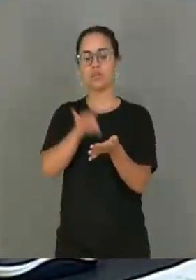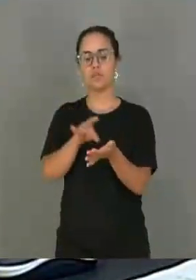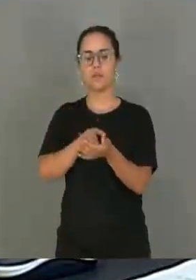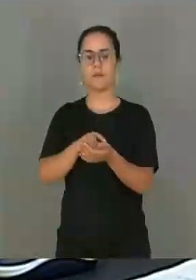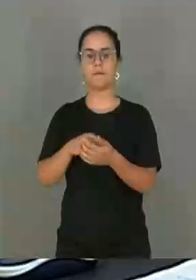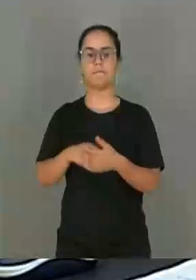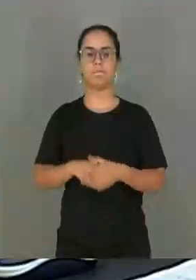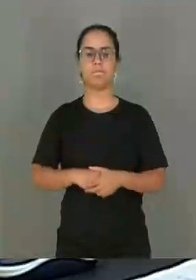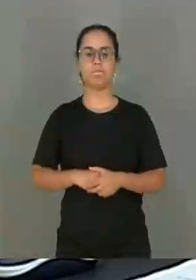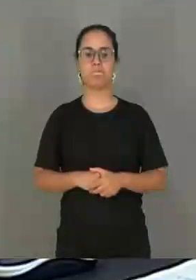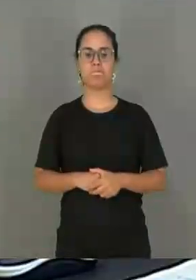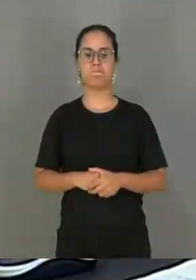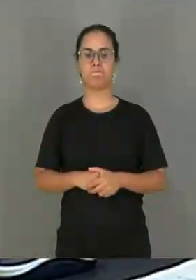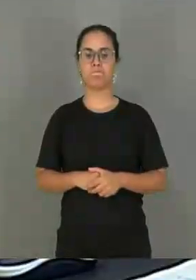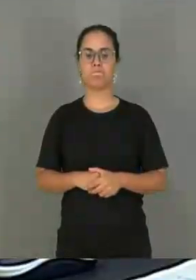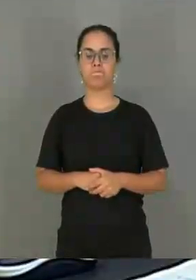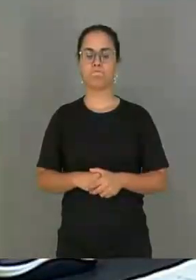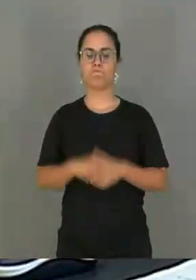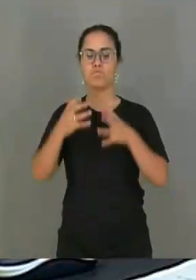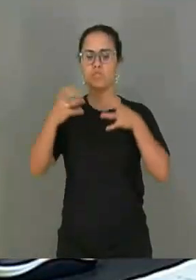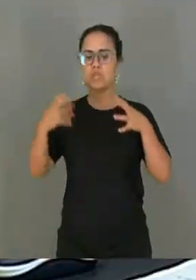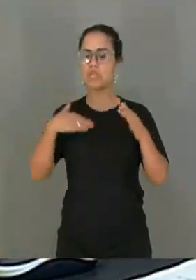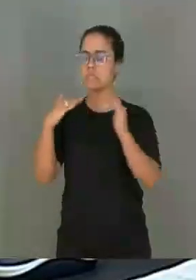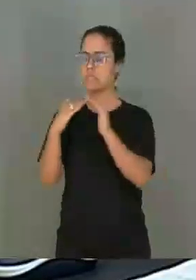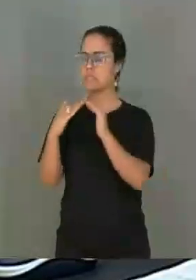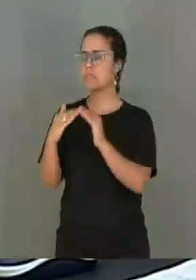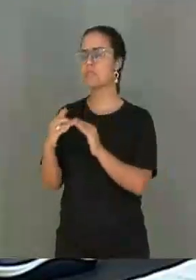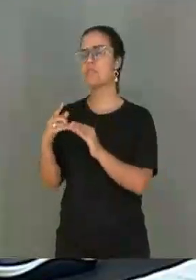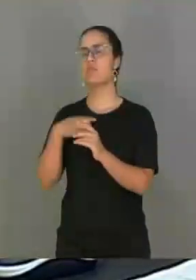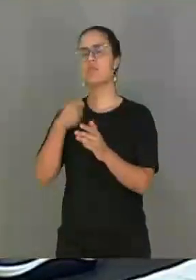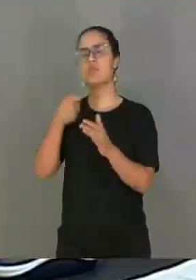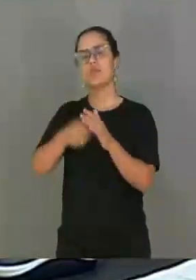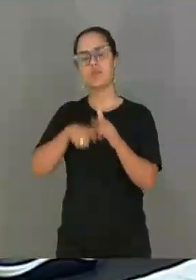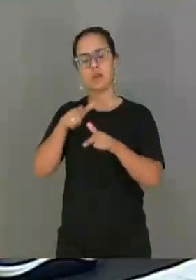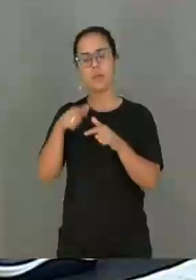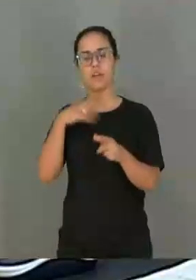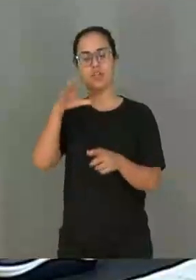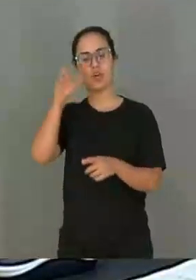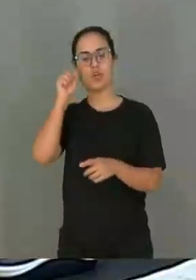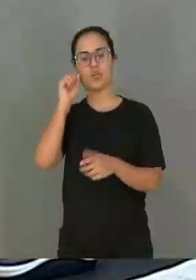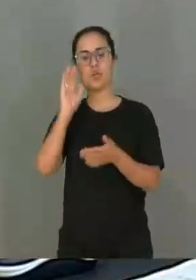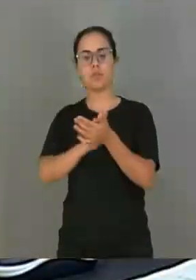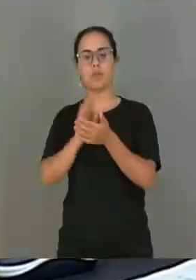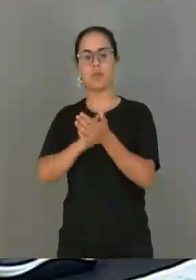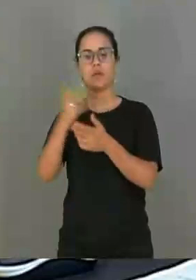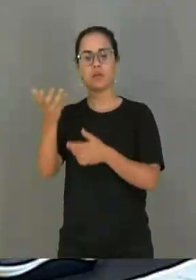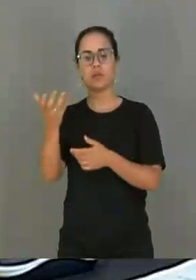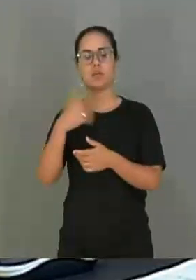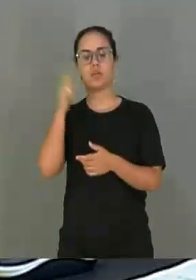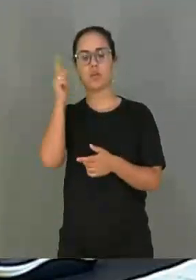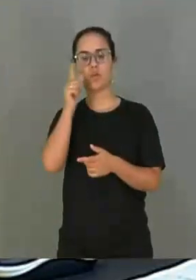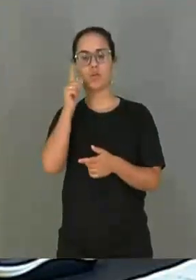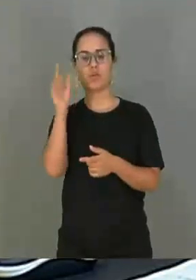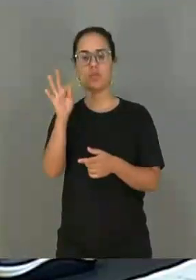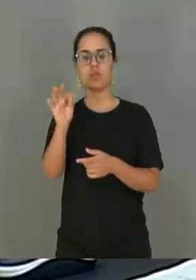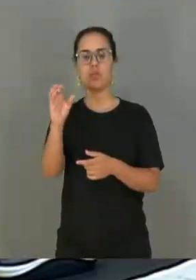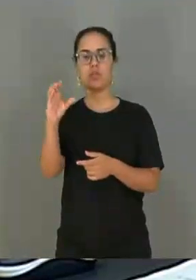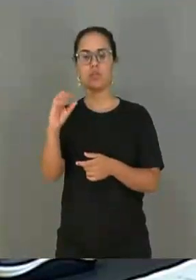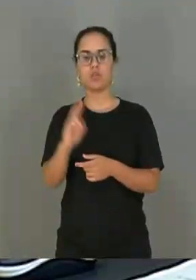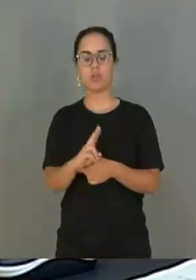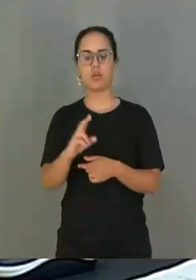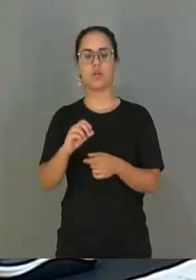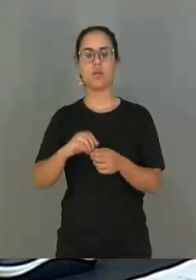hoje, engrandece essa casa com a sua atitude de trazer, de ouvir. Eu lhe parabenizo que o senhor conseguiu trazer o